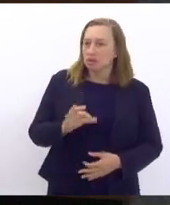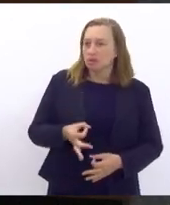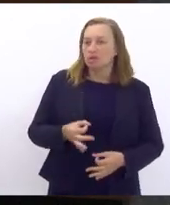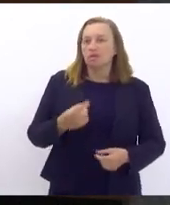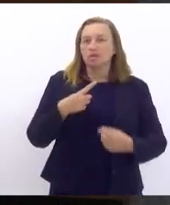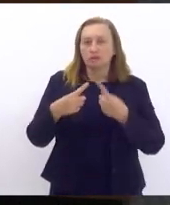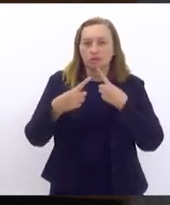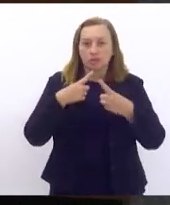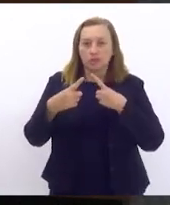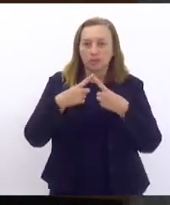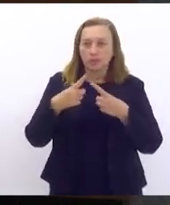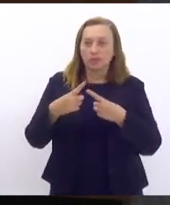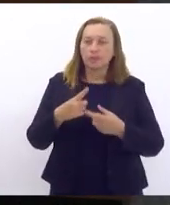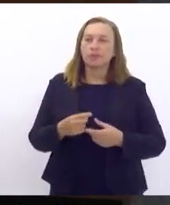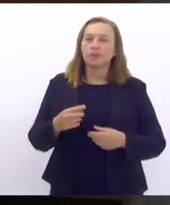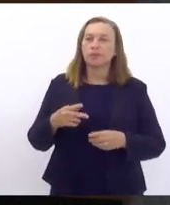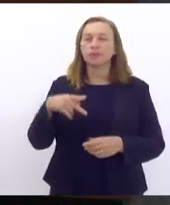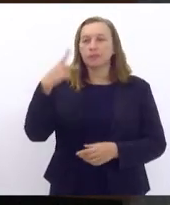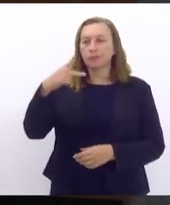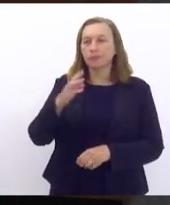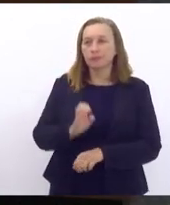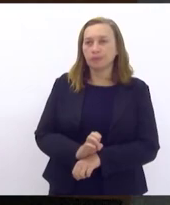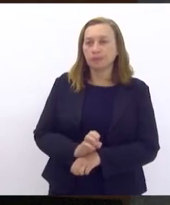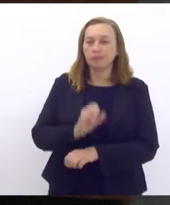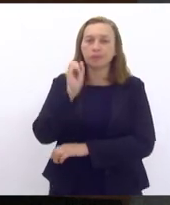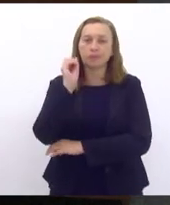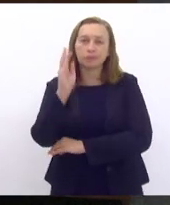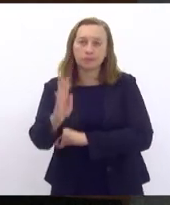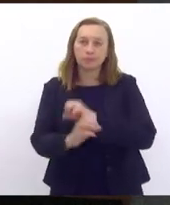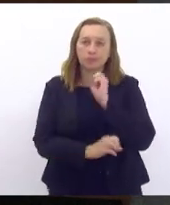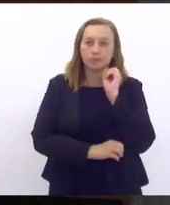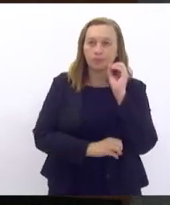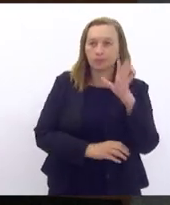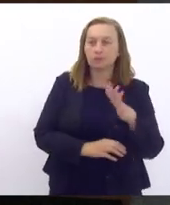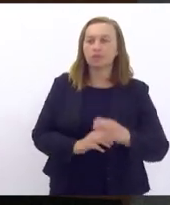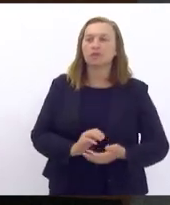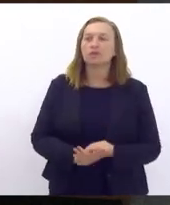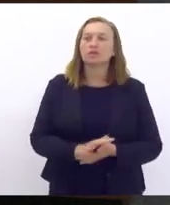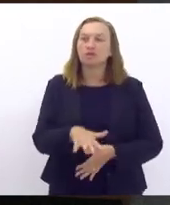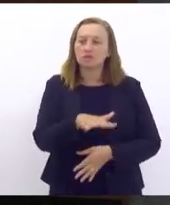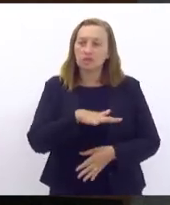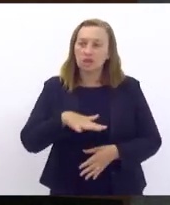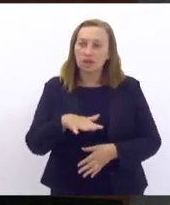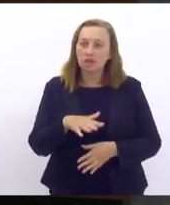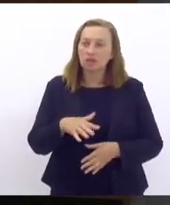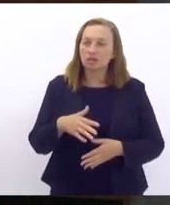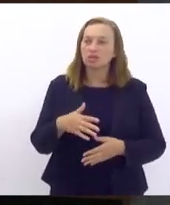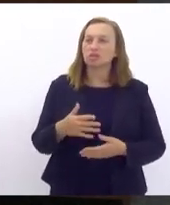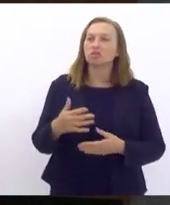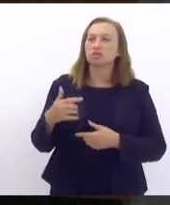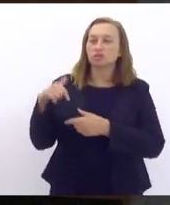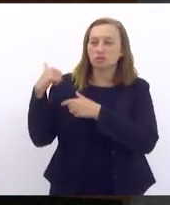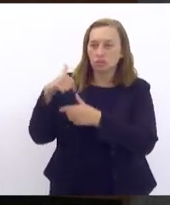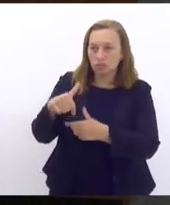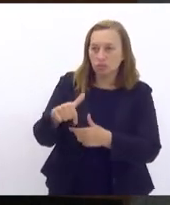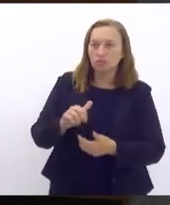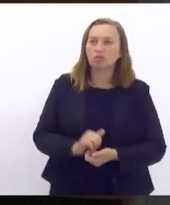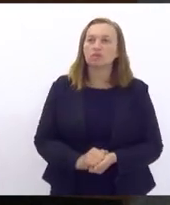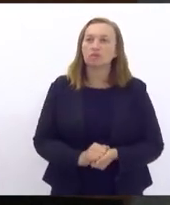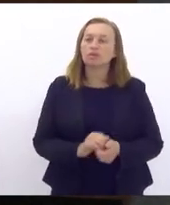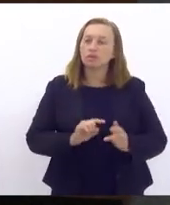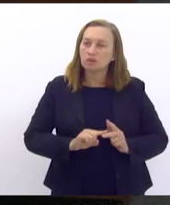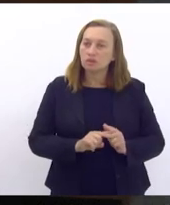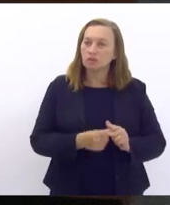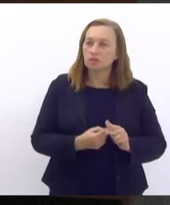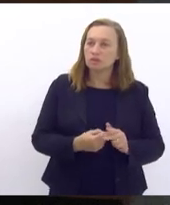discussão no âmbito da política estadual do meio ambiente, o sistema estadual de unidades de conservação, regulamentando